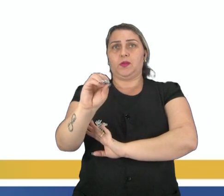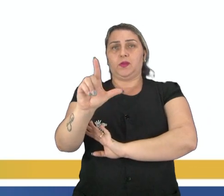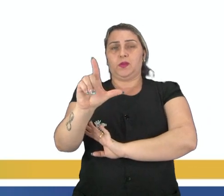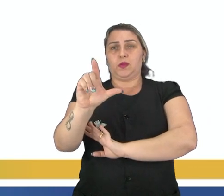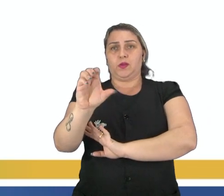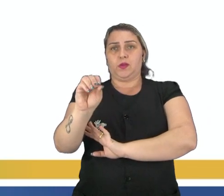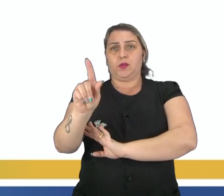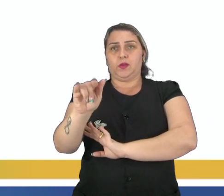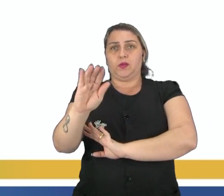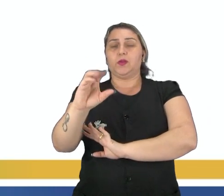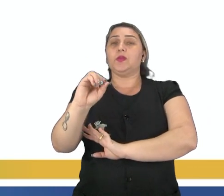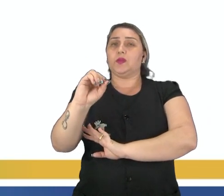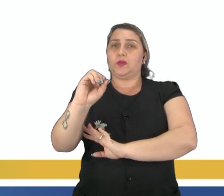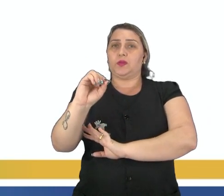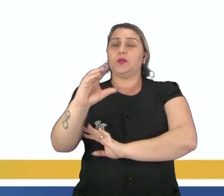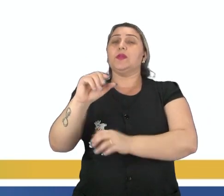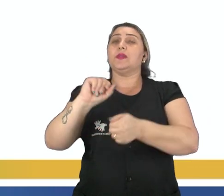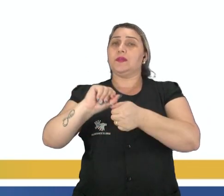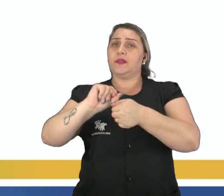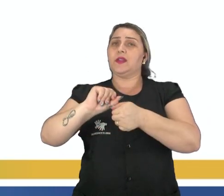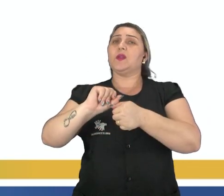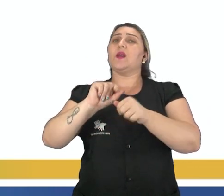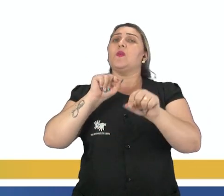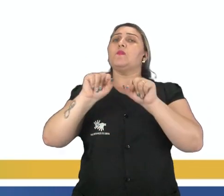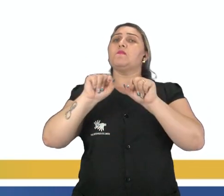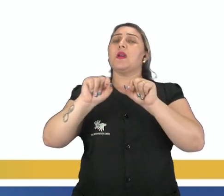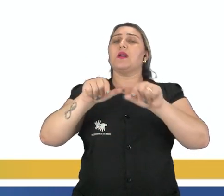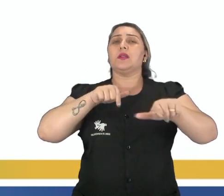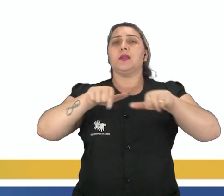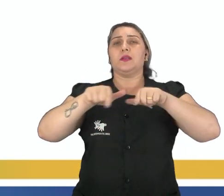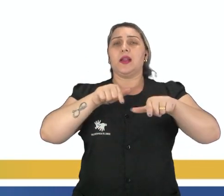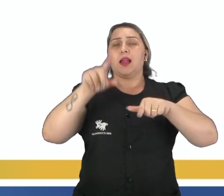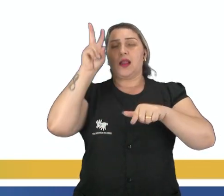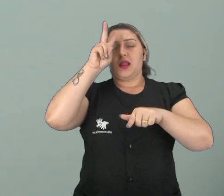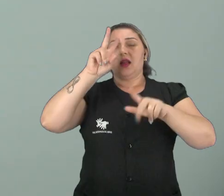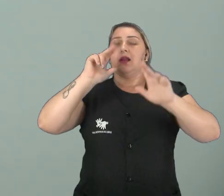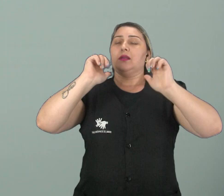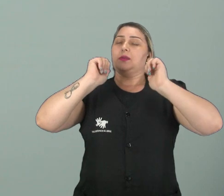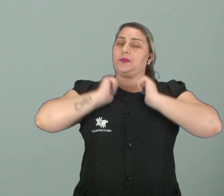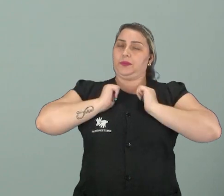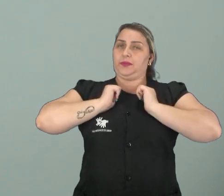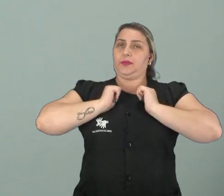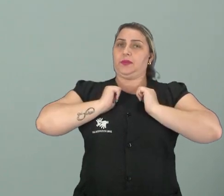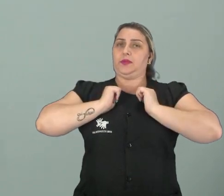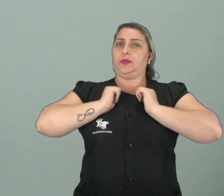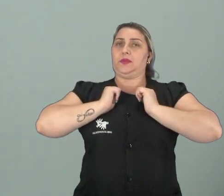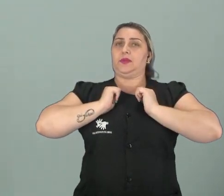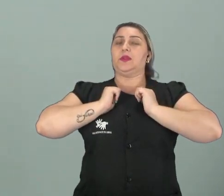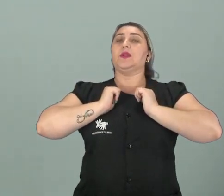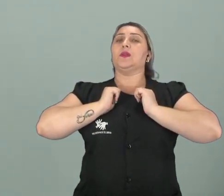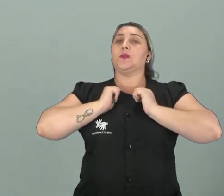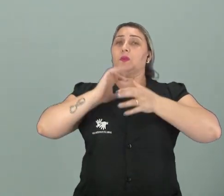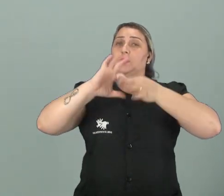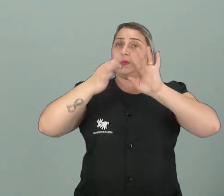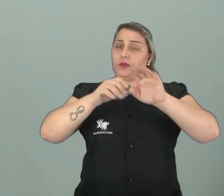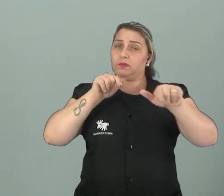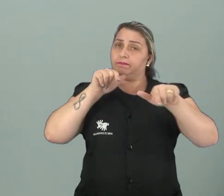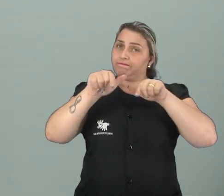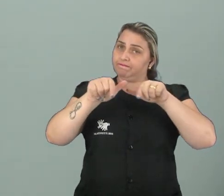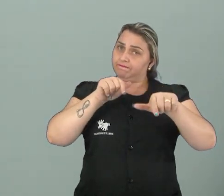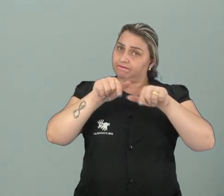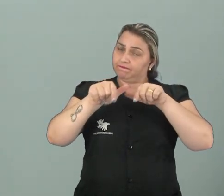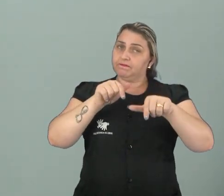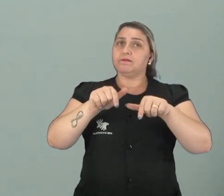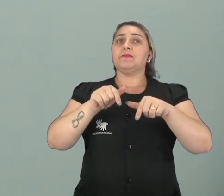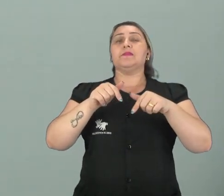ciclo biológico vai estar funcionando. Lembra que mesmo quando você está em repouso, ele está em ativa. O que acontece é que, durante o seu